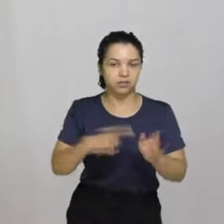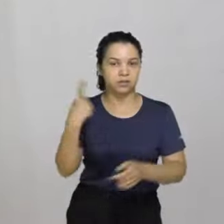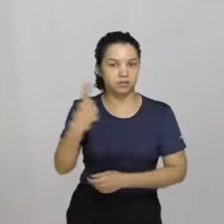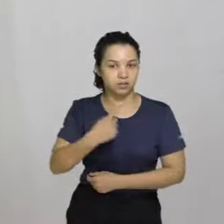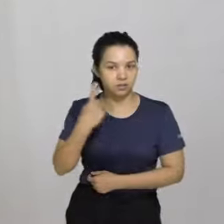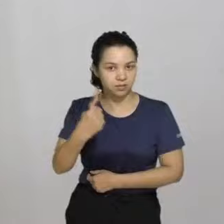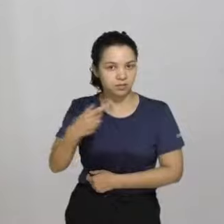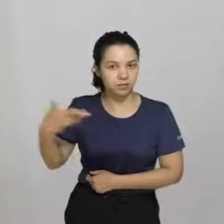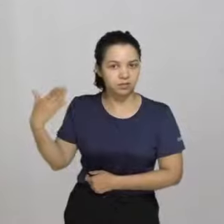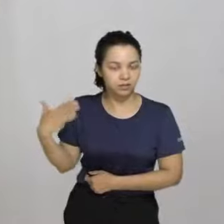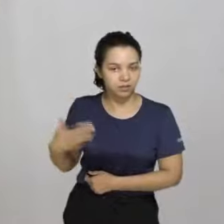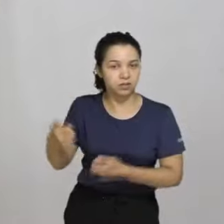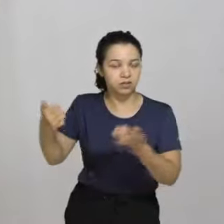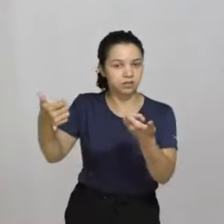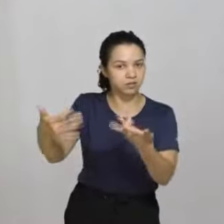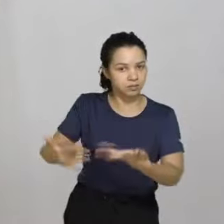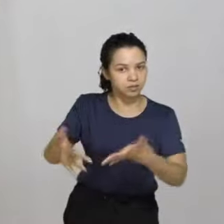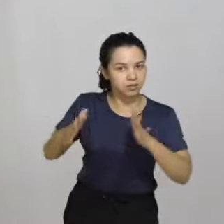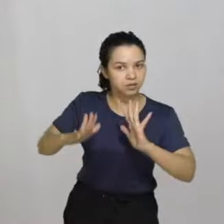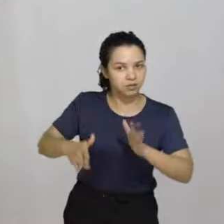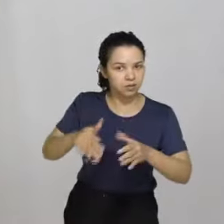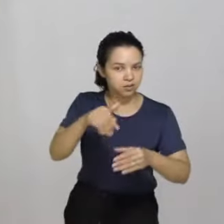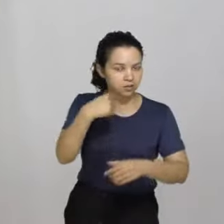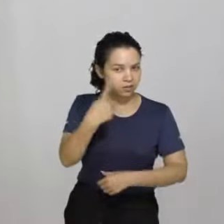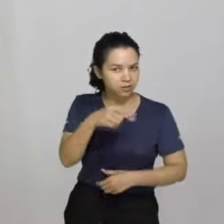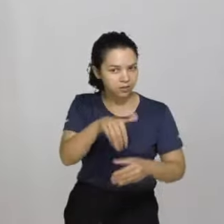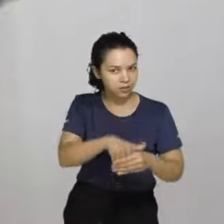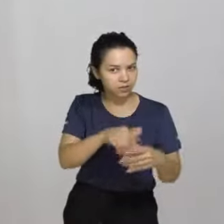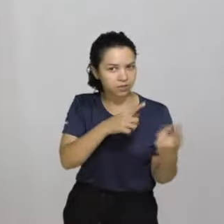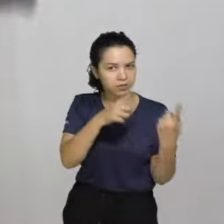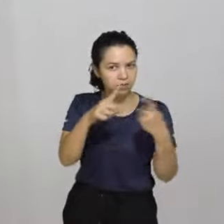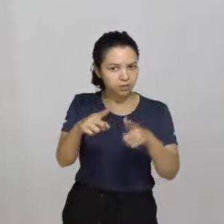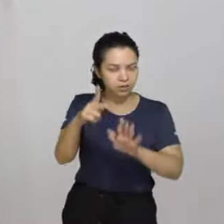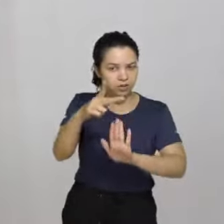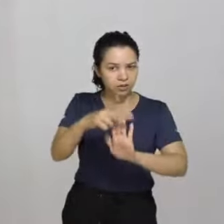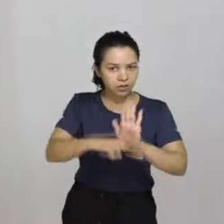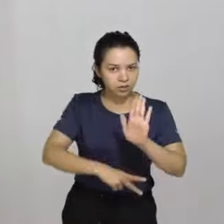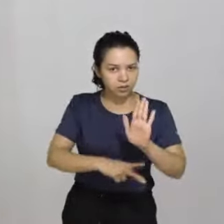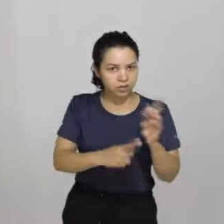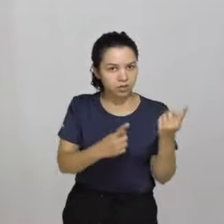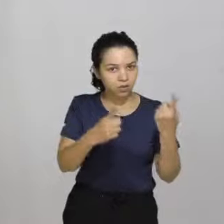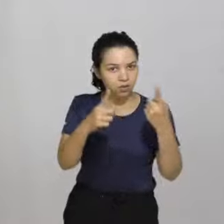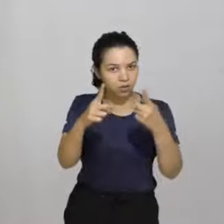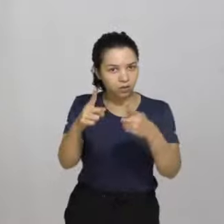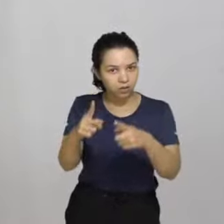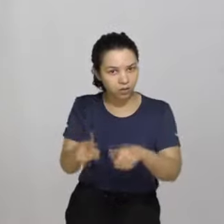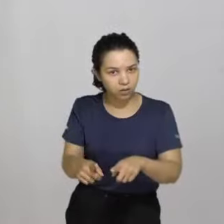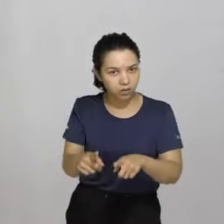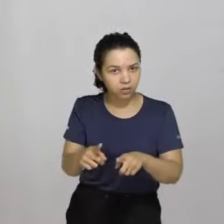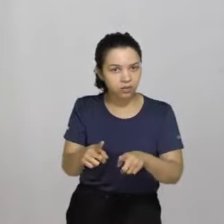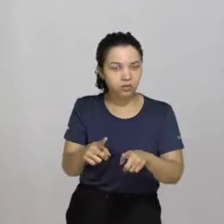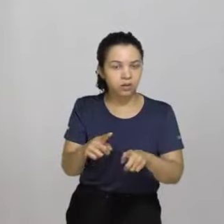antecedeu, o deputado que votar contra esse projeto vai votar contra a revogação dos 14%.